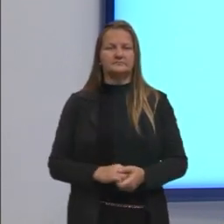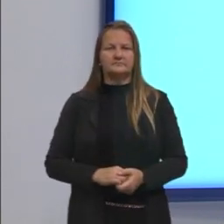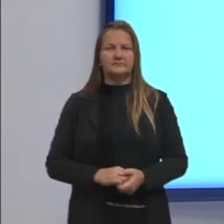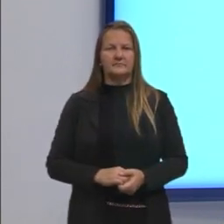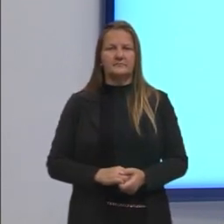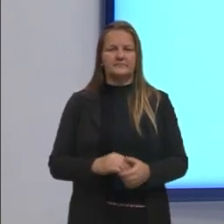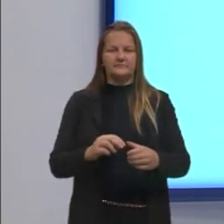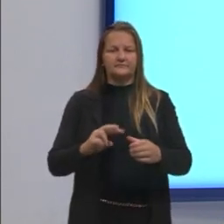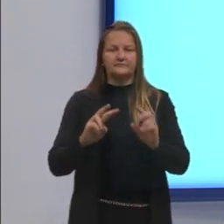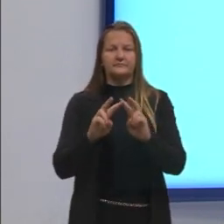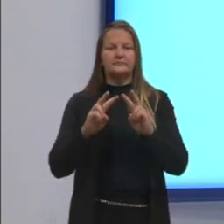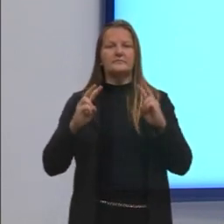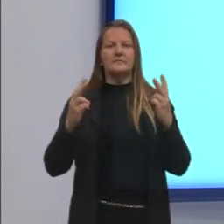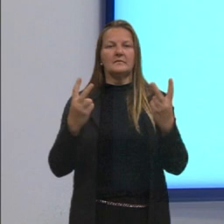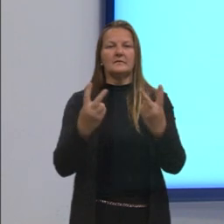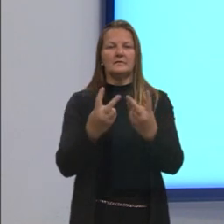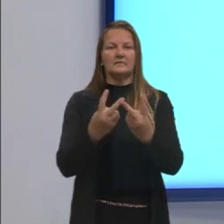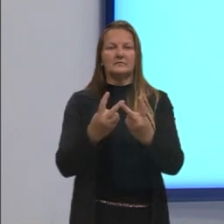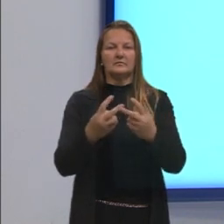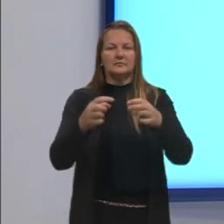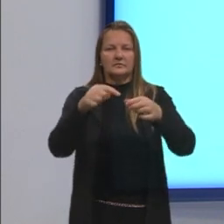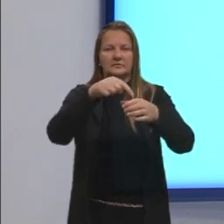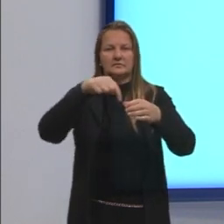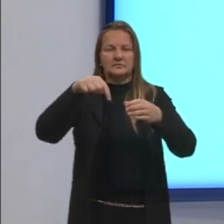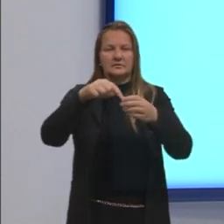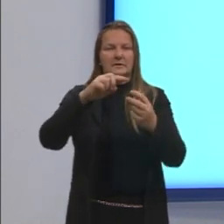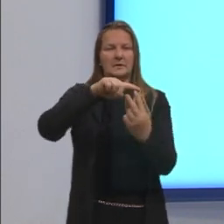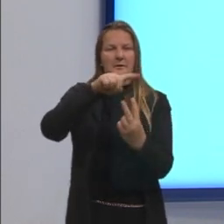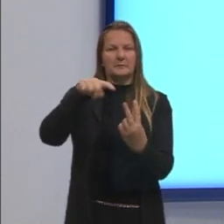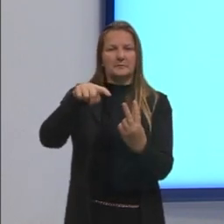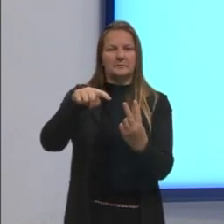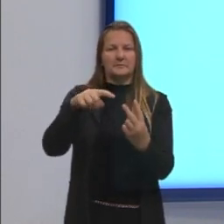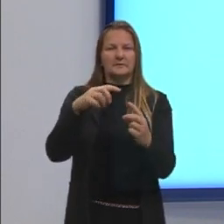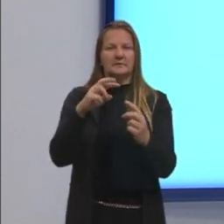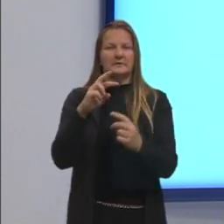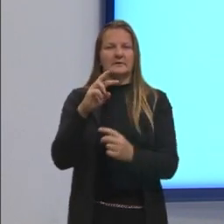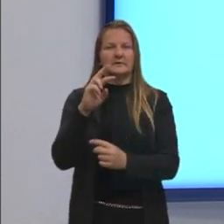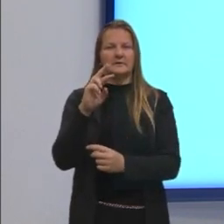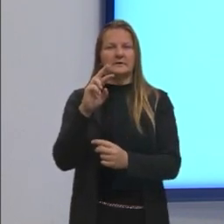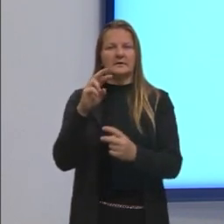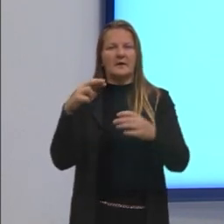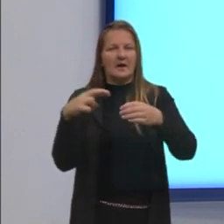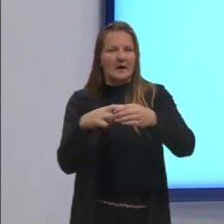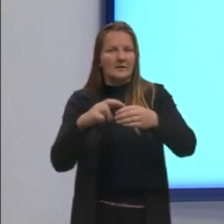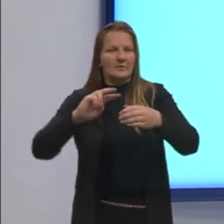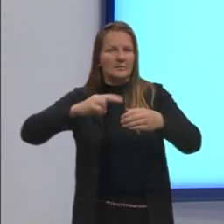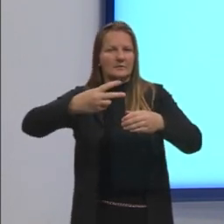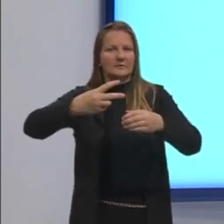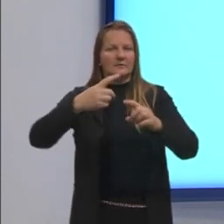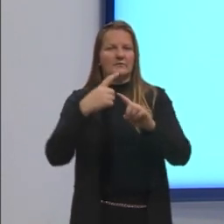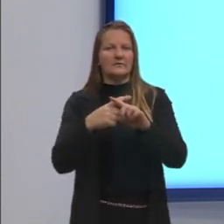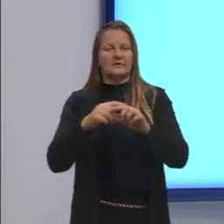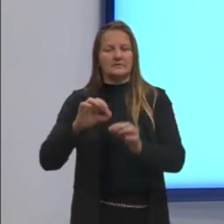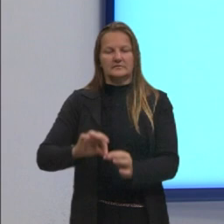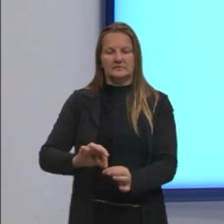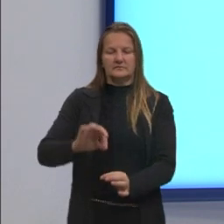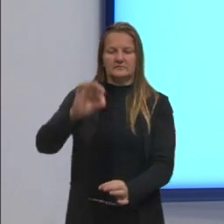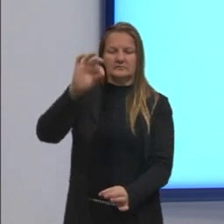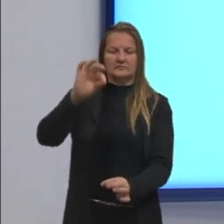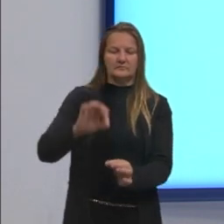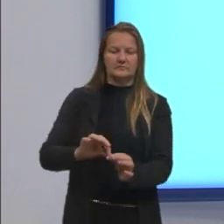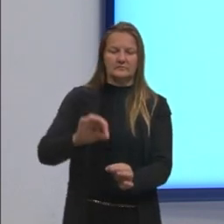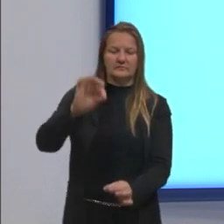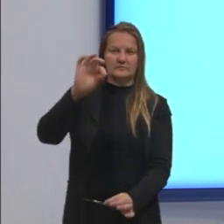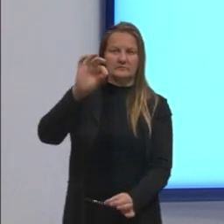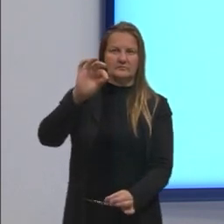o volume de um cilindro pode ser representado por pi raio ao quadrado vezes altura Eu